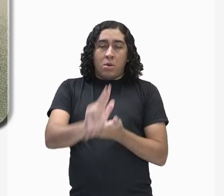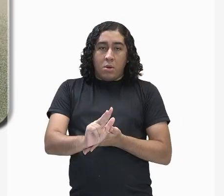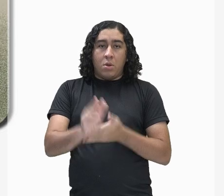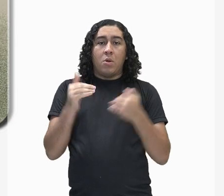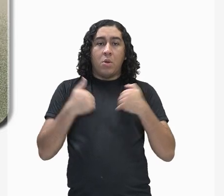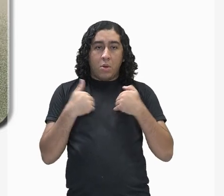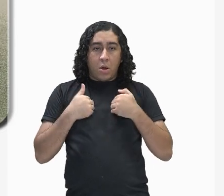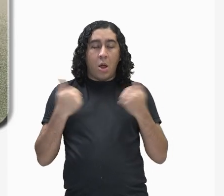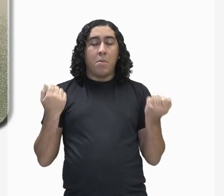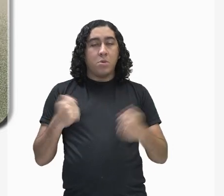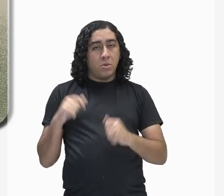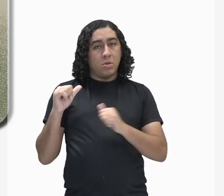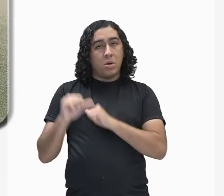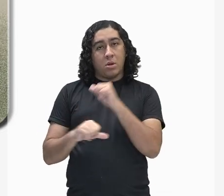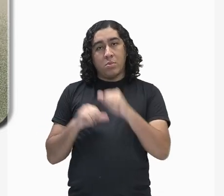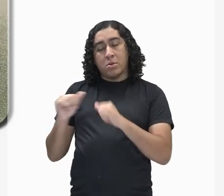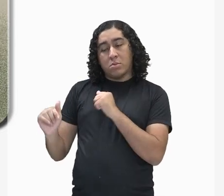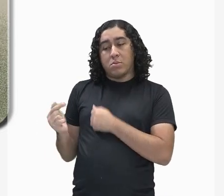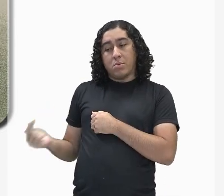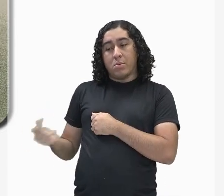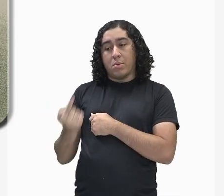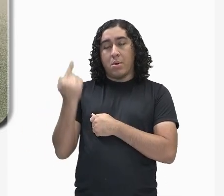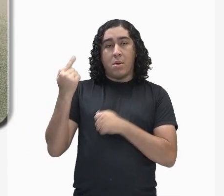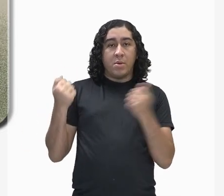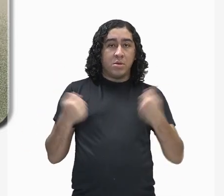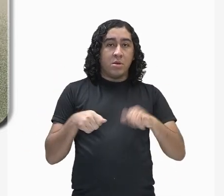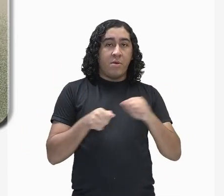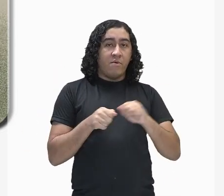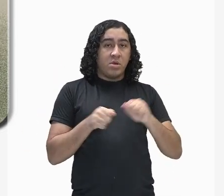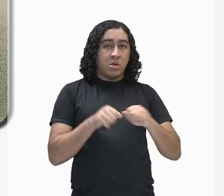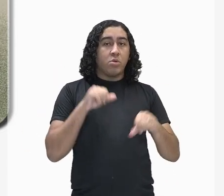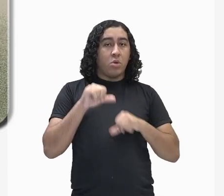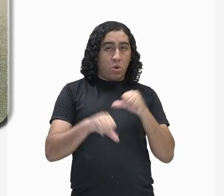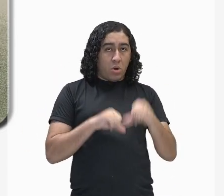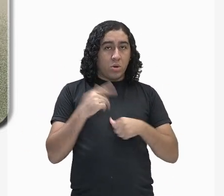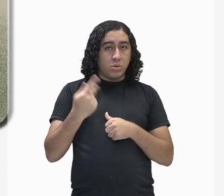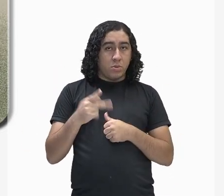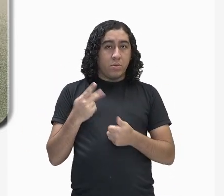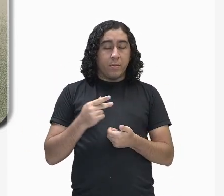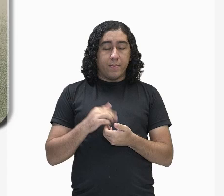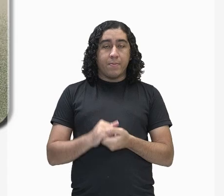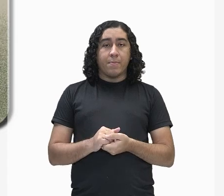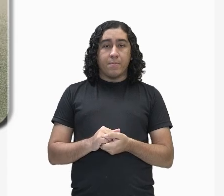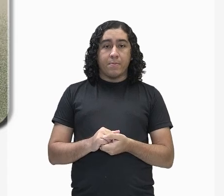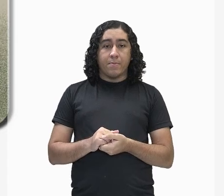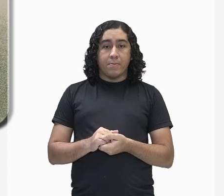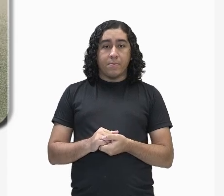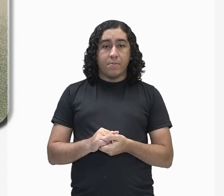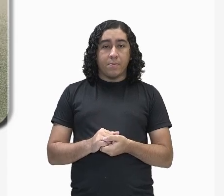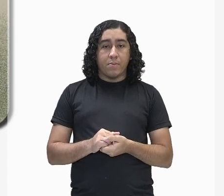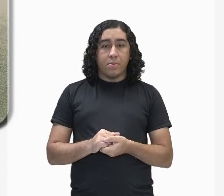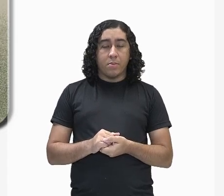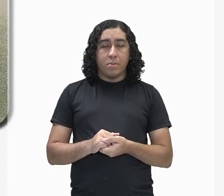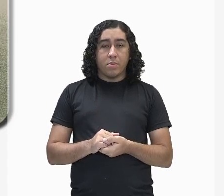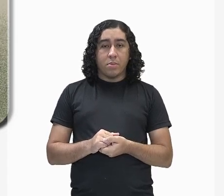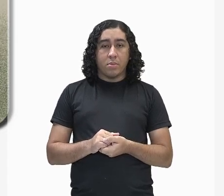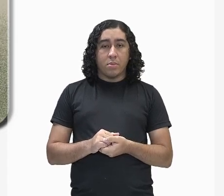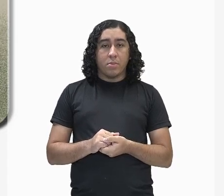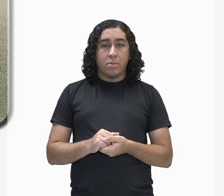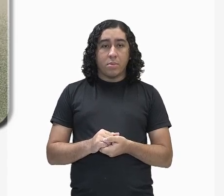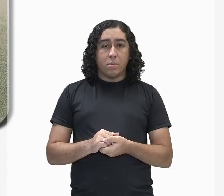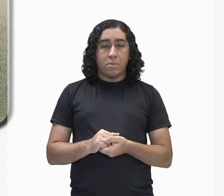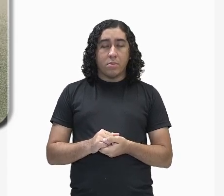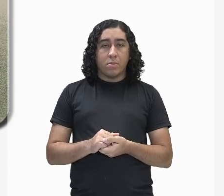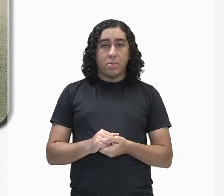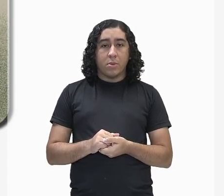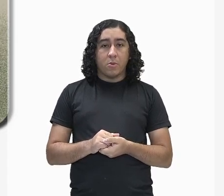seu crescimento, eles precisam realizar a troca do exoesqueleto quitinoso, que é chamado de equidise ou